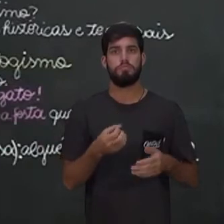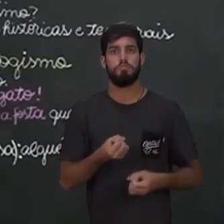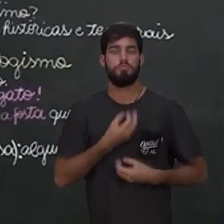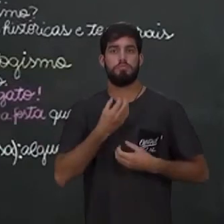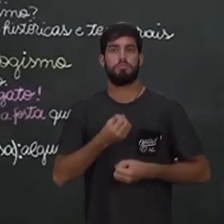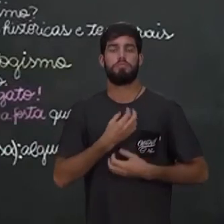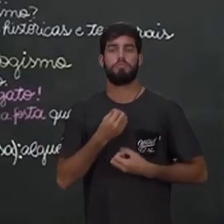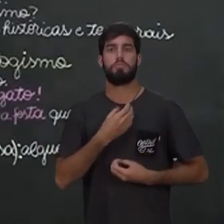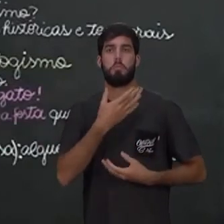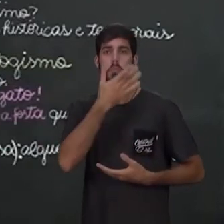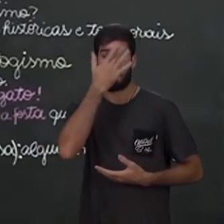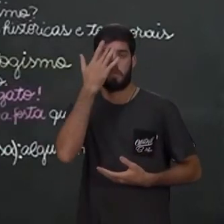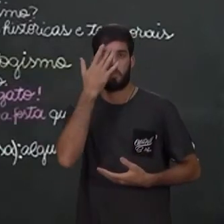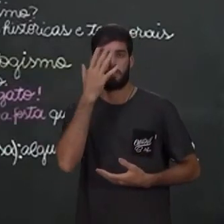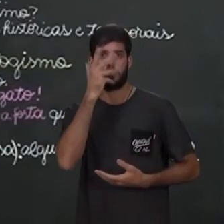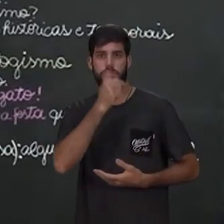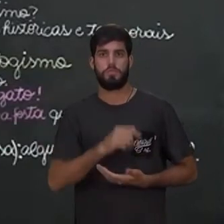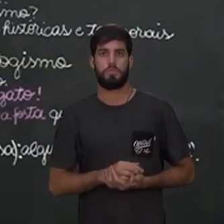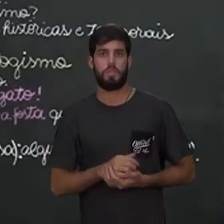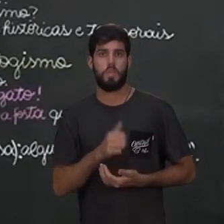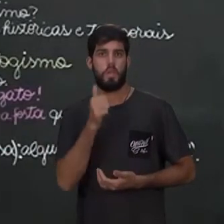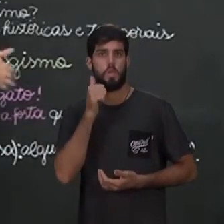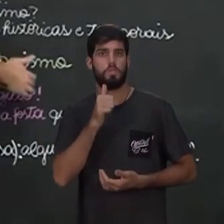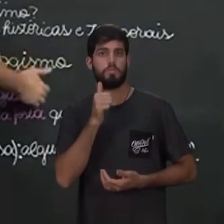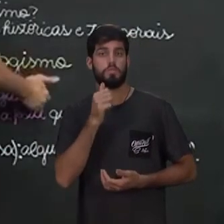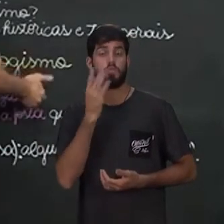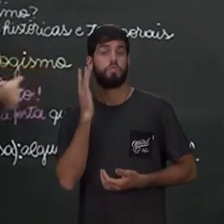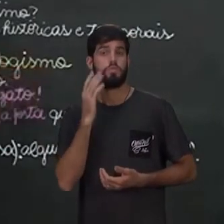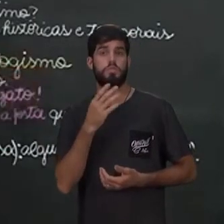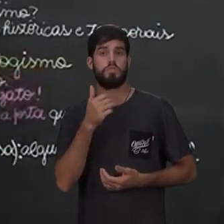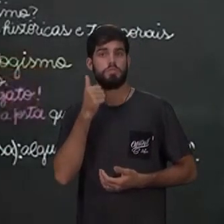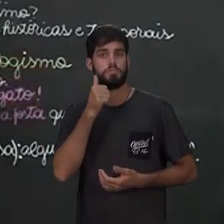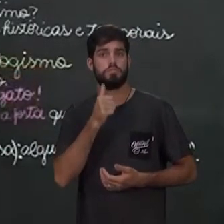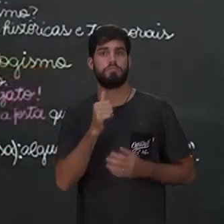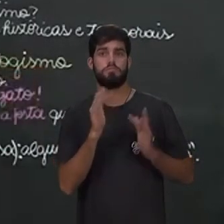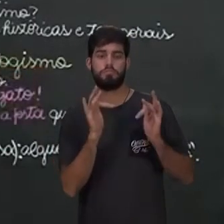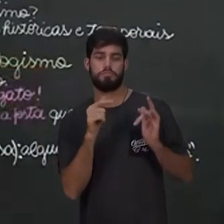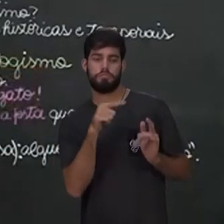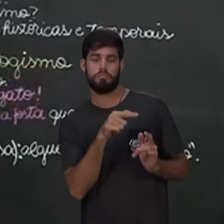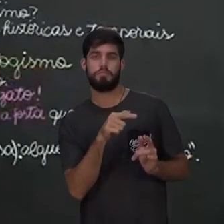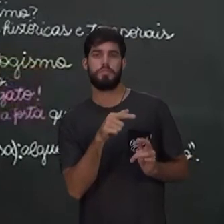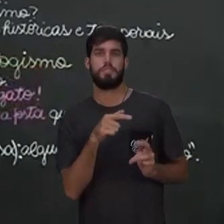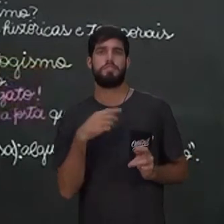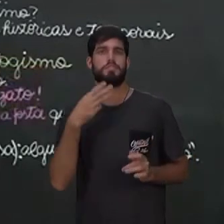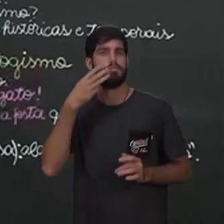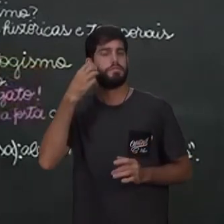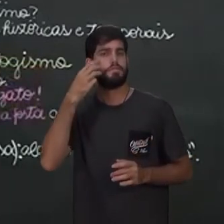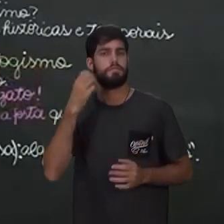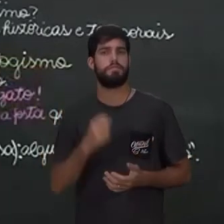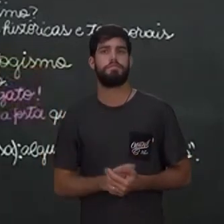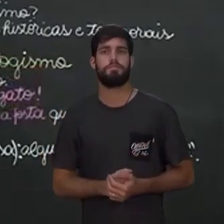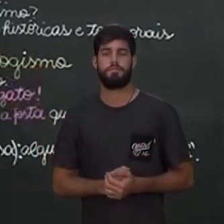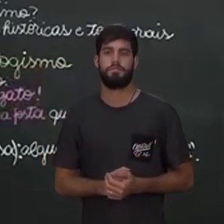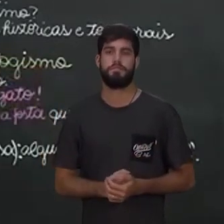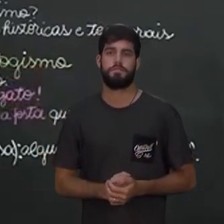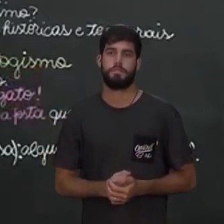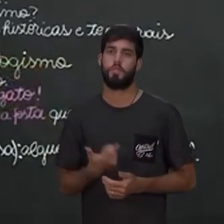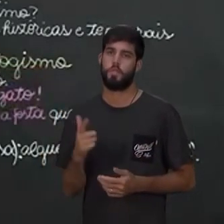da beleza de alguém. Então, quando eu digo o namorado dela é um gato, a palavra gato aqui já ganhou outro